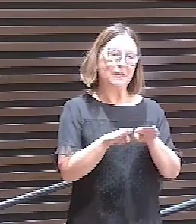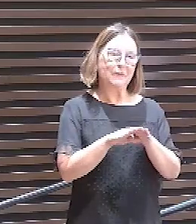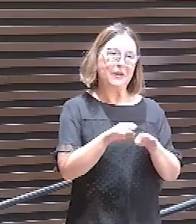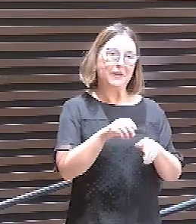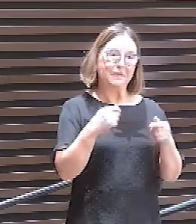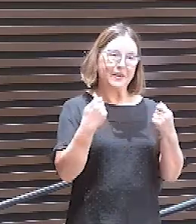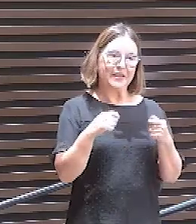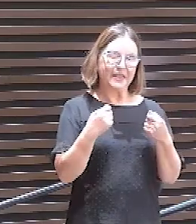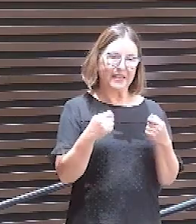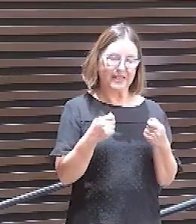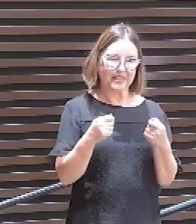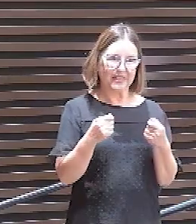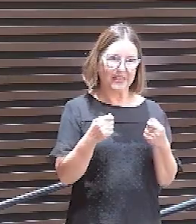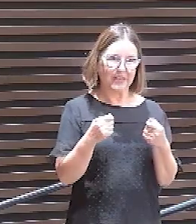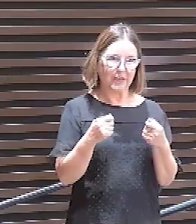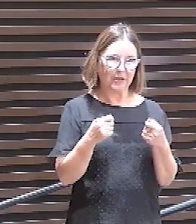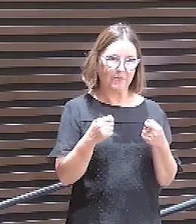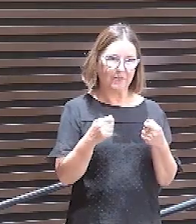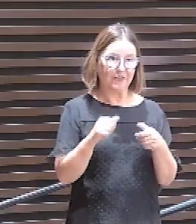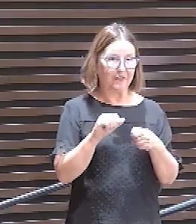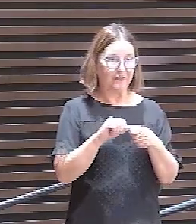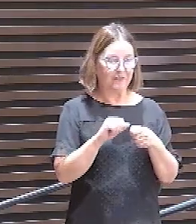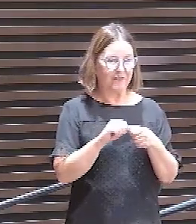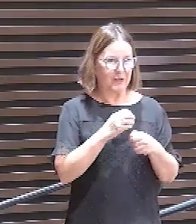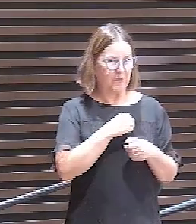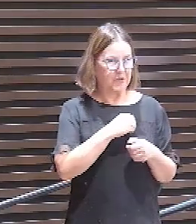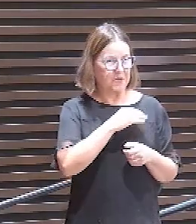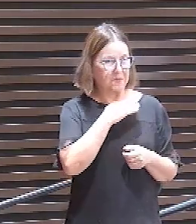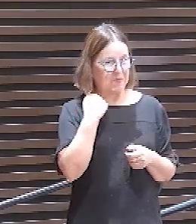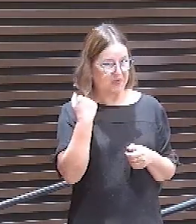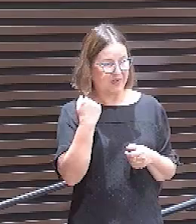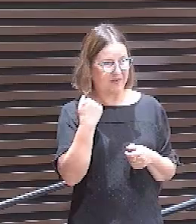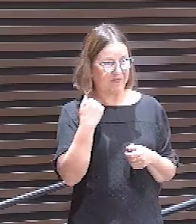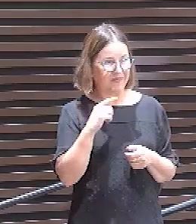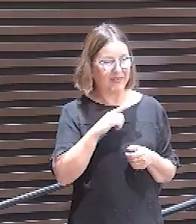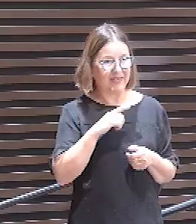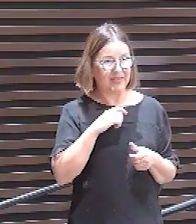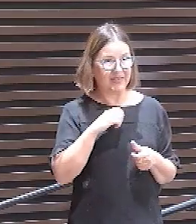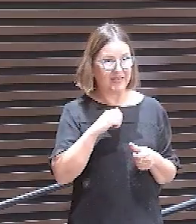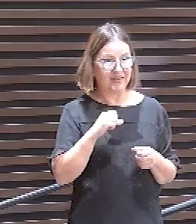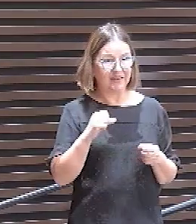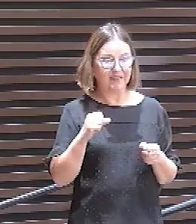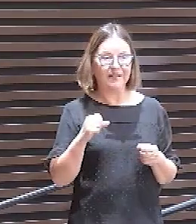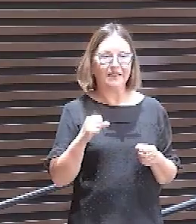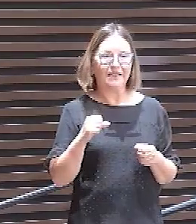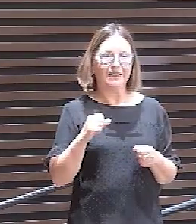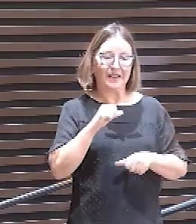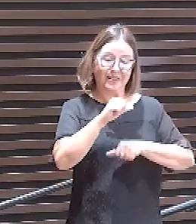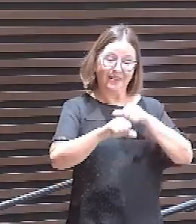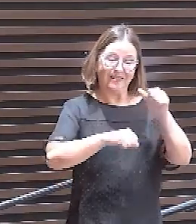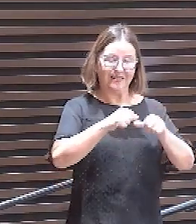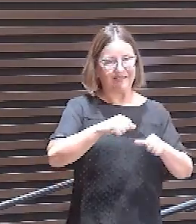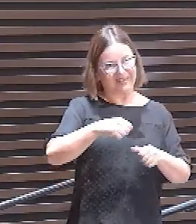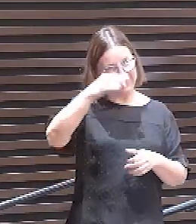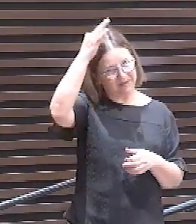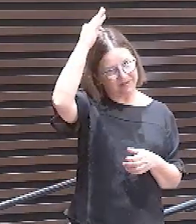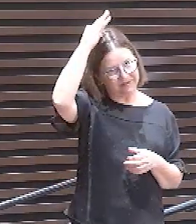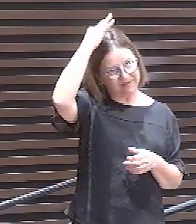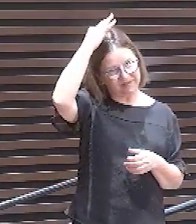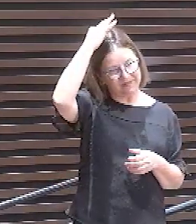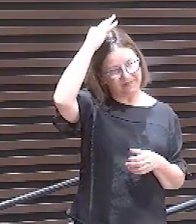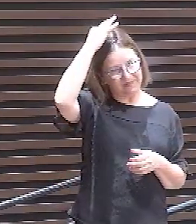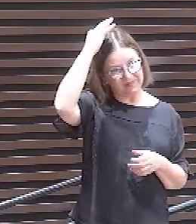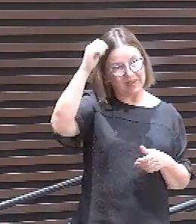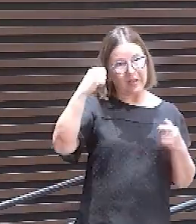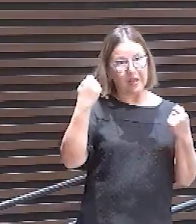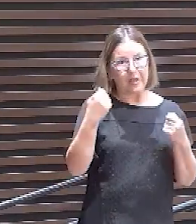fazer a mortificação do pecado e a renovação espiritual. Aquilo que é pecado, chamar por pecado e chegar diante do